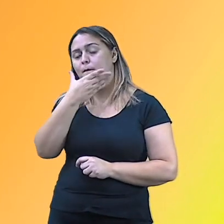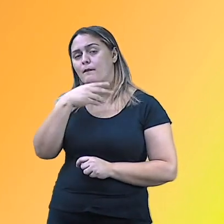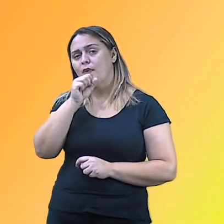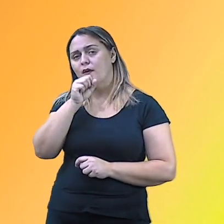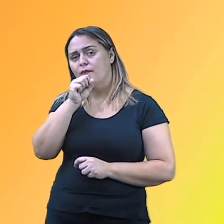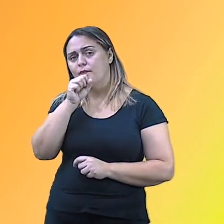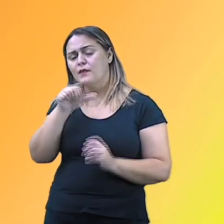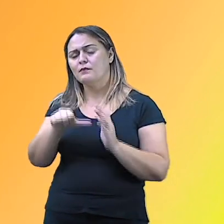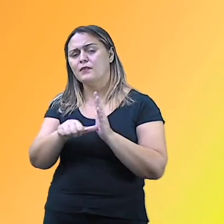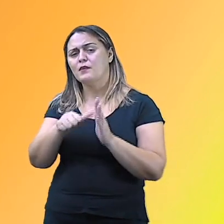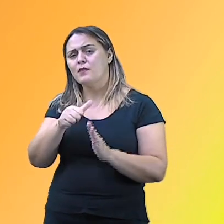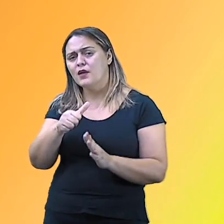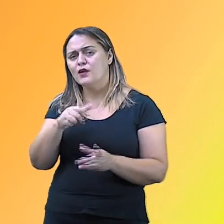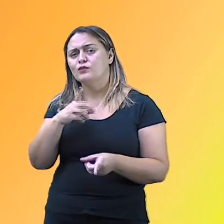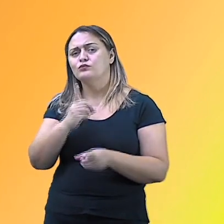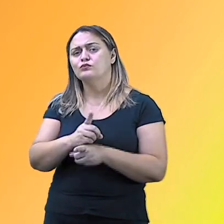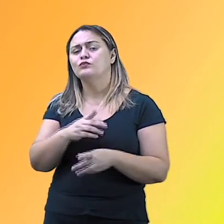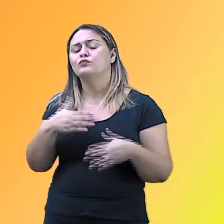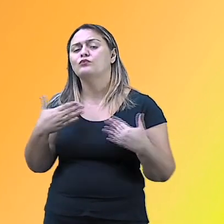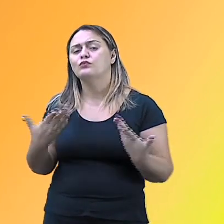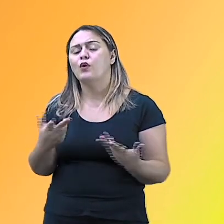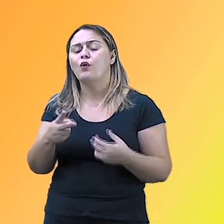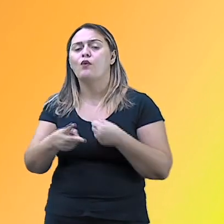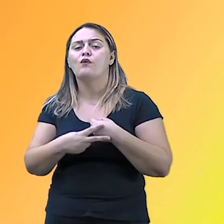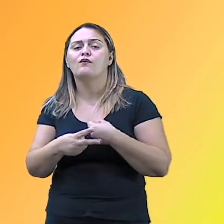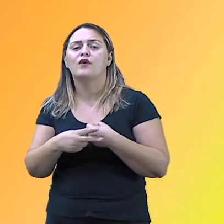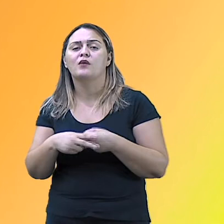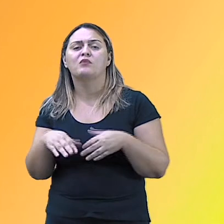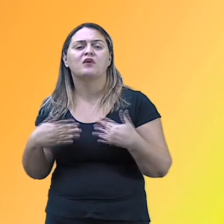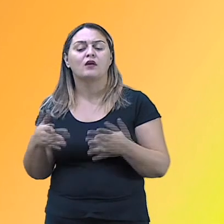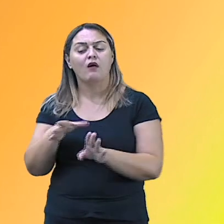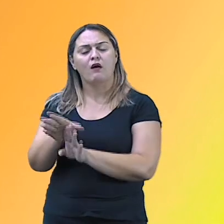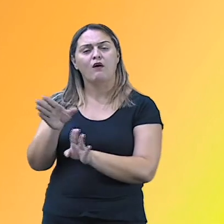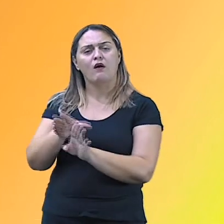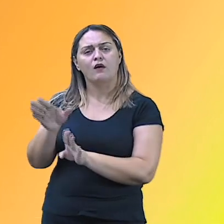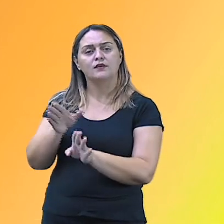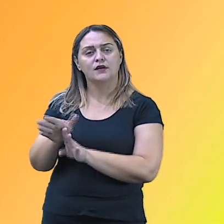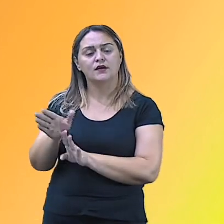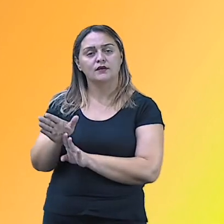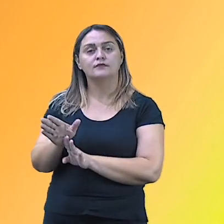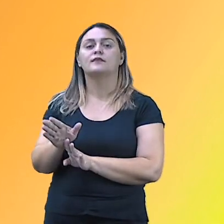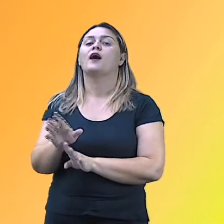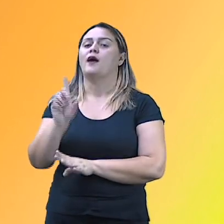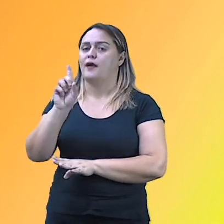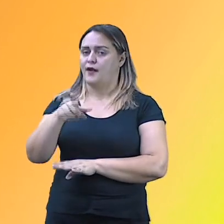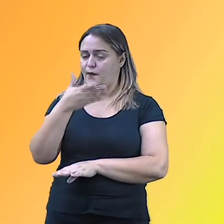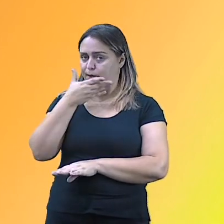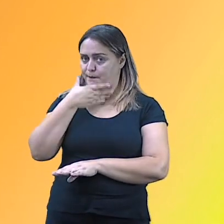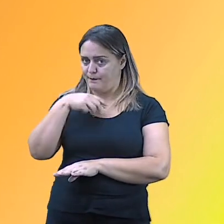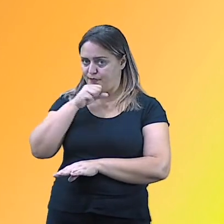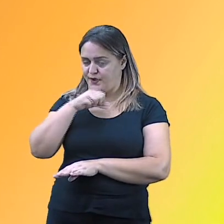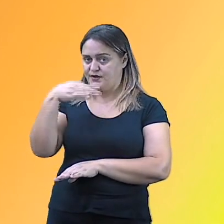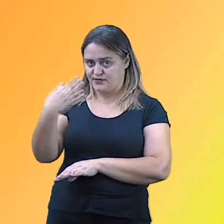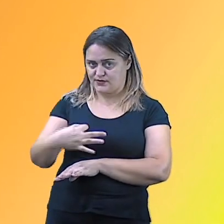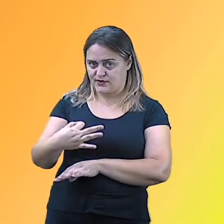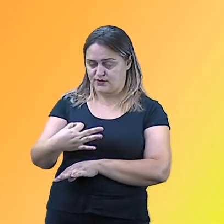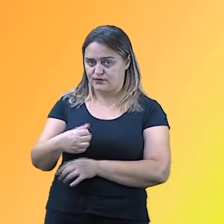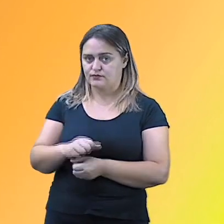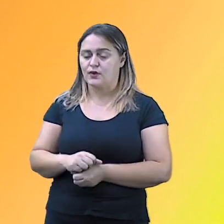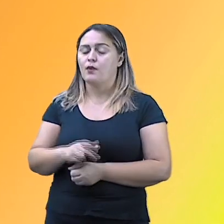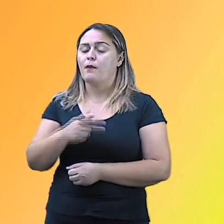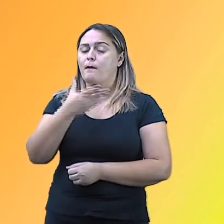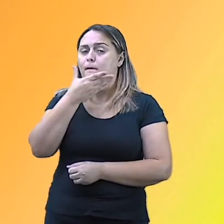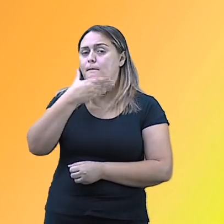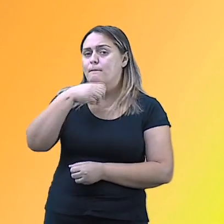Faz a pergunta para o verbo. Aconselha. Quem aconselha aí no caso? É o pai, não é mesmo? Então, o pai é o